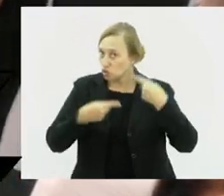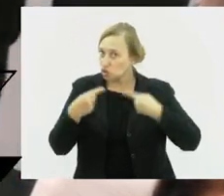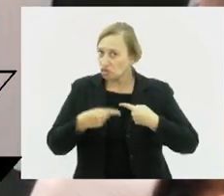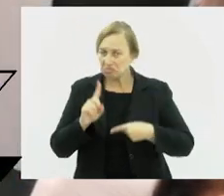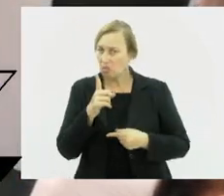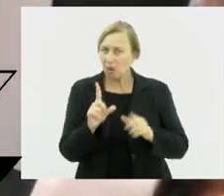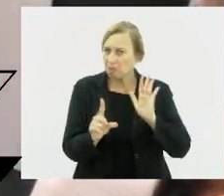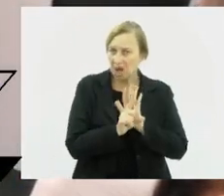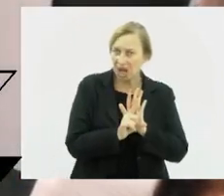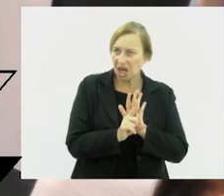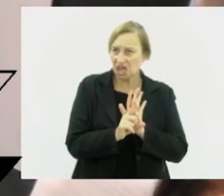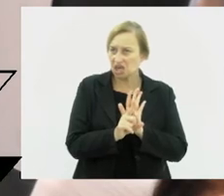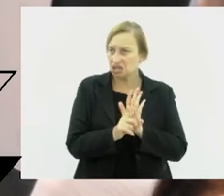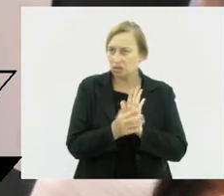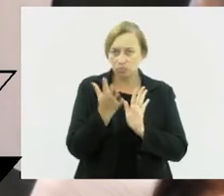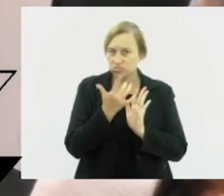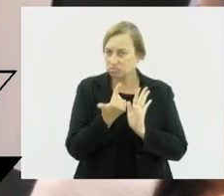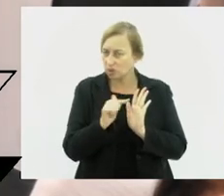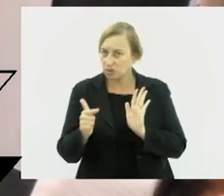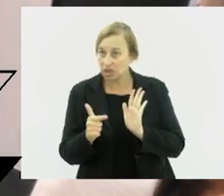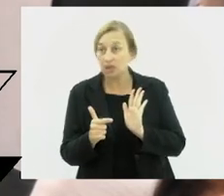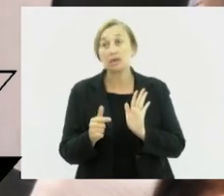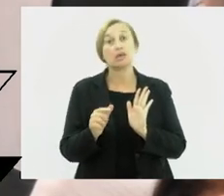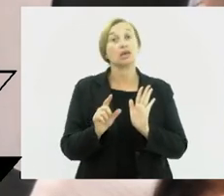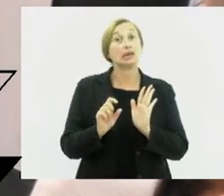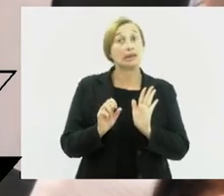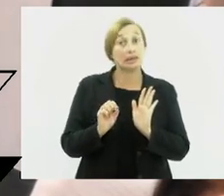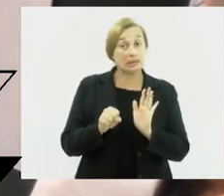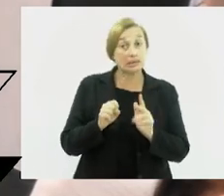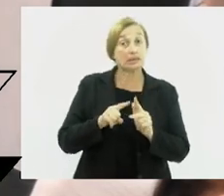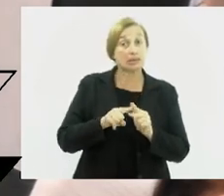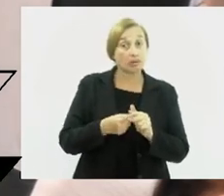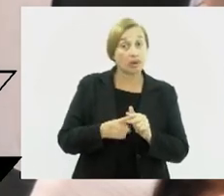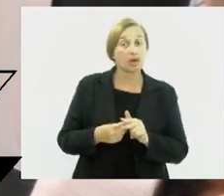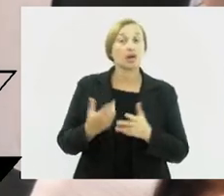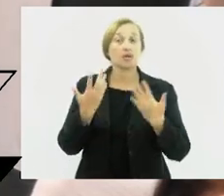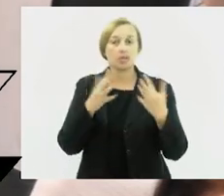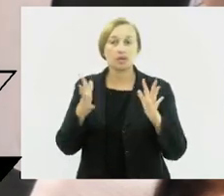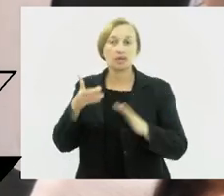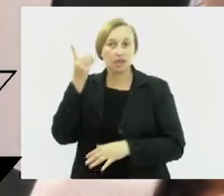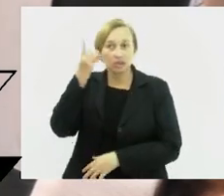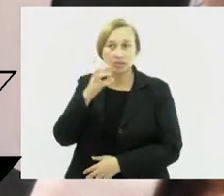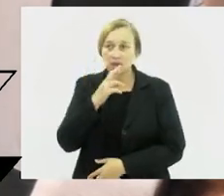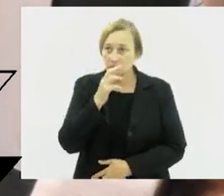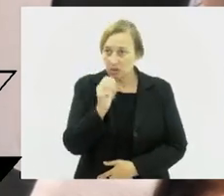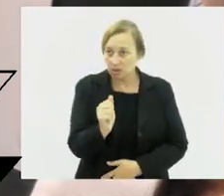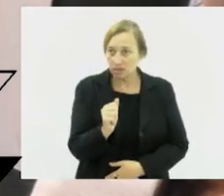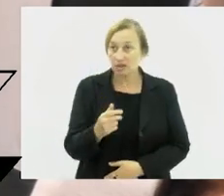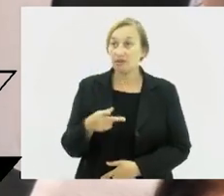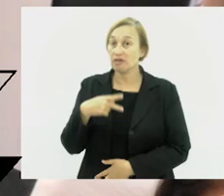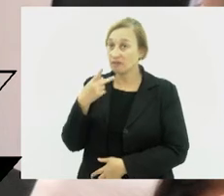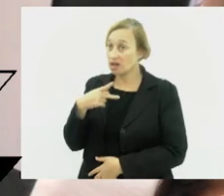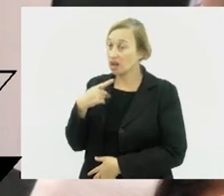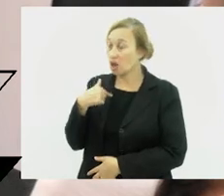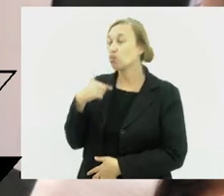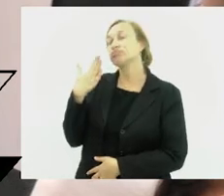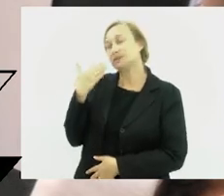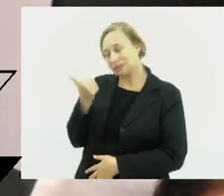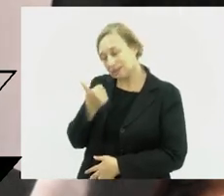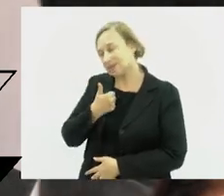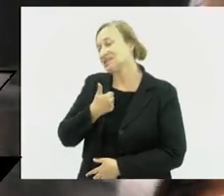lei que não existe, é aperfeiçoar que existe. Queria saudar o deputado Amorim e dizer que eu sei que